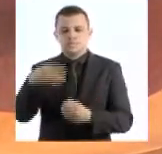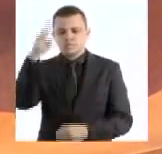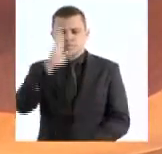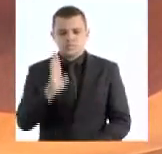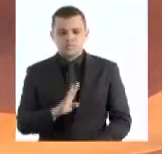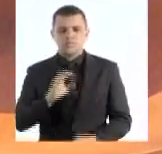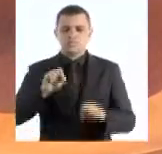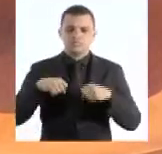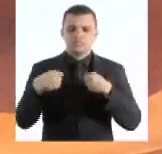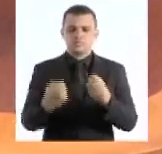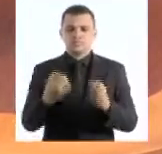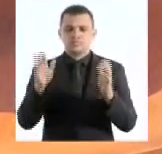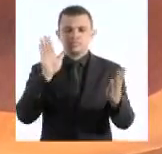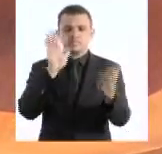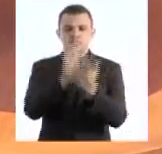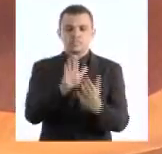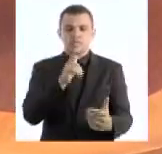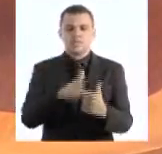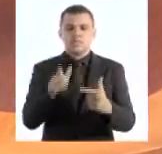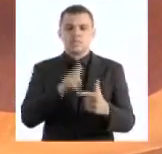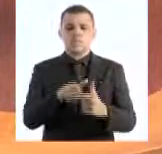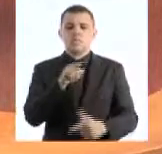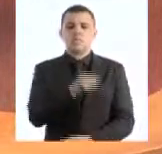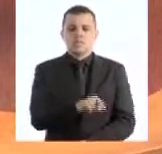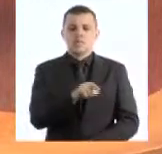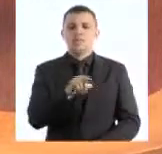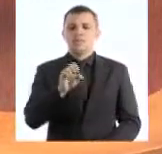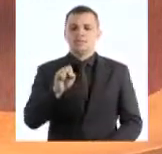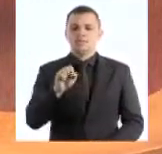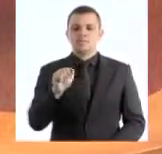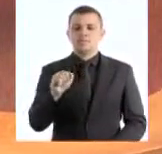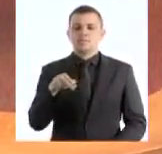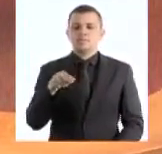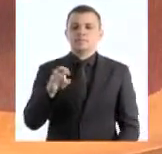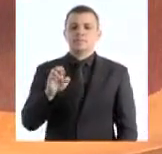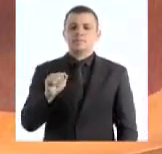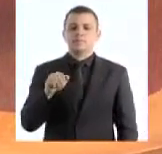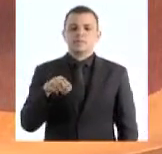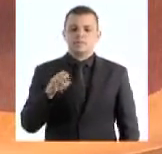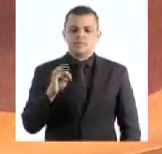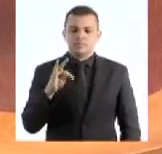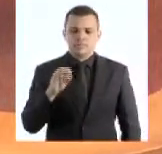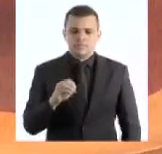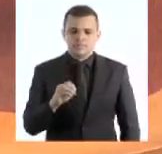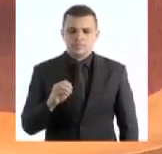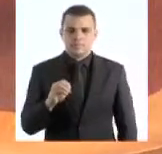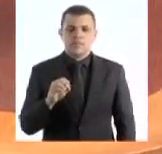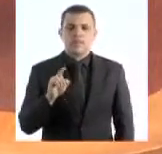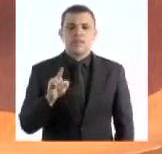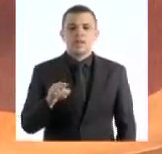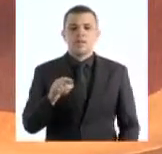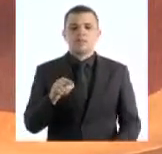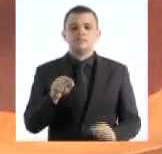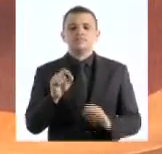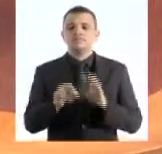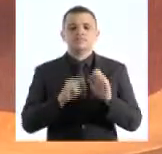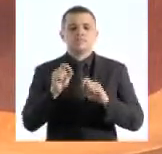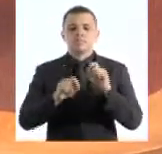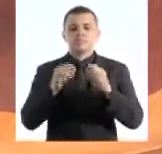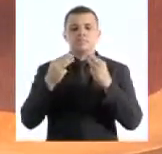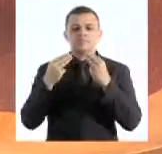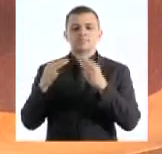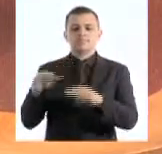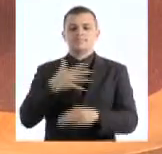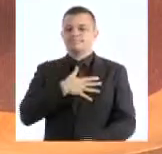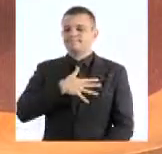encarar de verdade a problemática do saneamento. Infelizmente, essa nota de repúdio, quinta-feira, foi aprovada, tanto na Assembleia